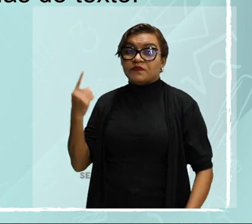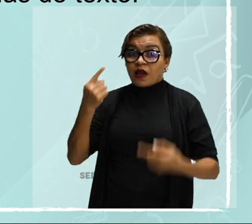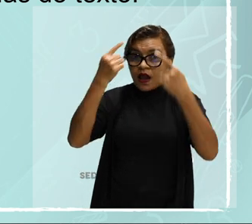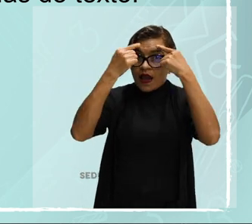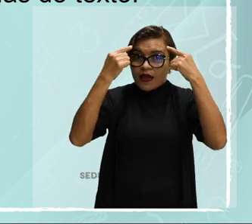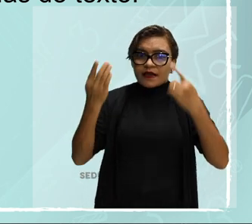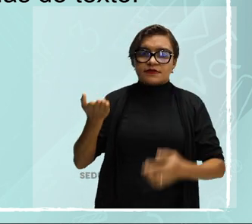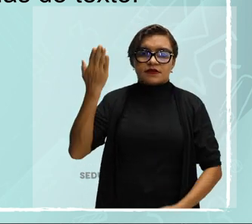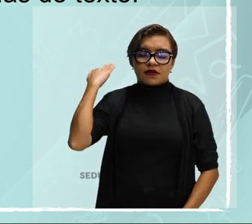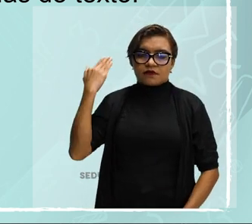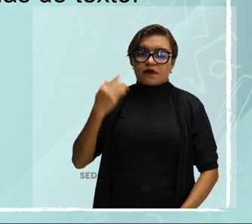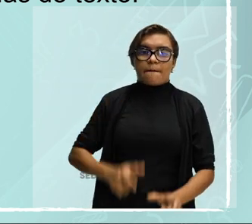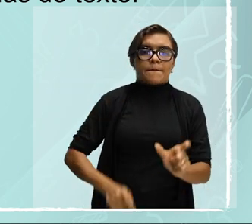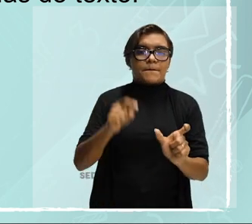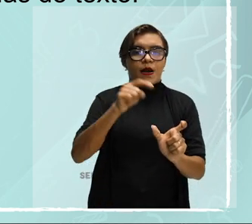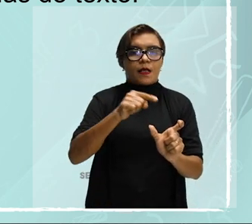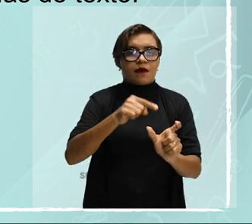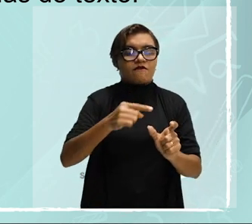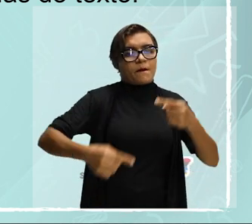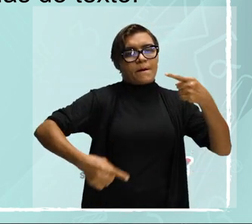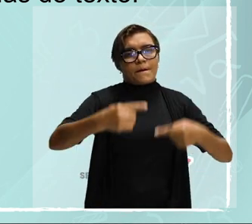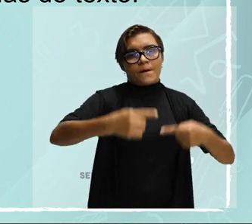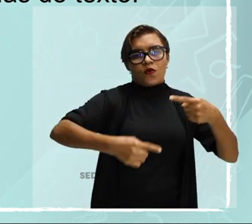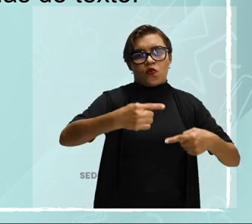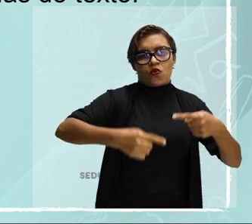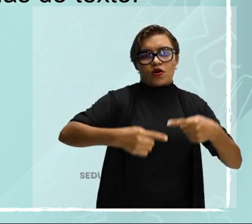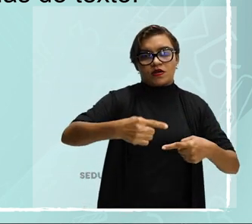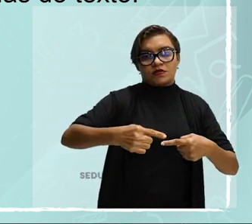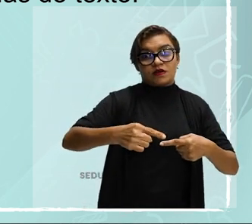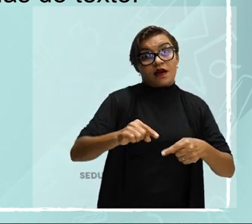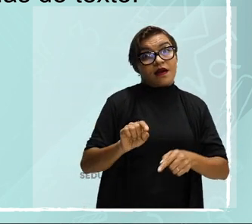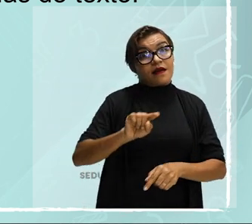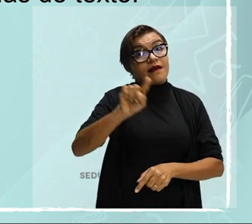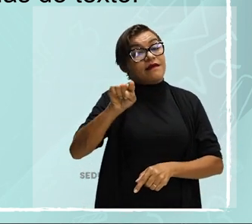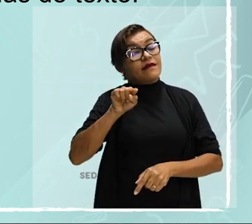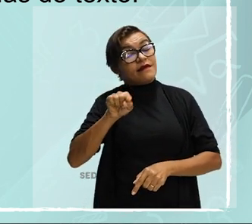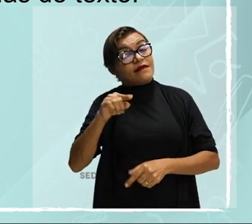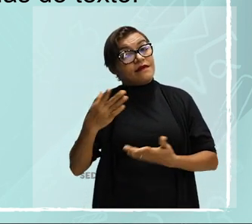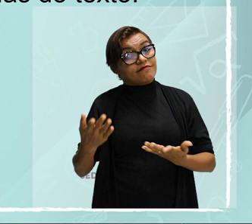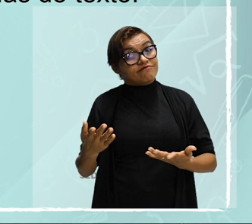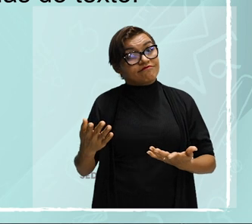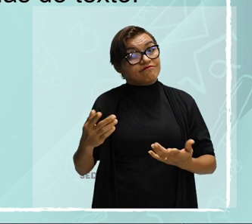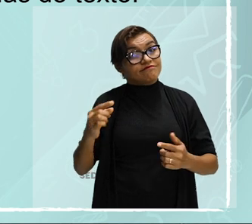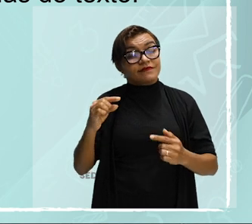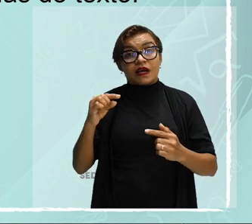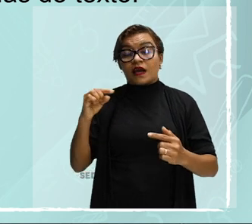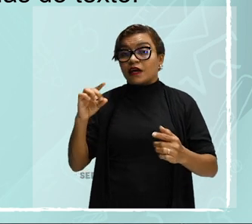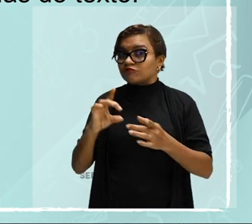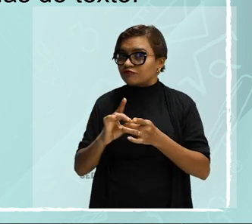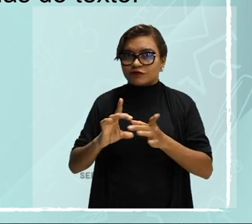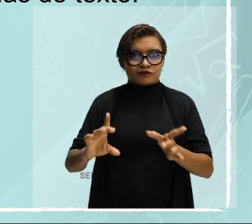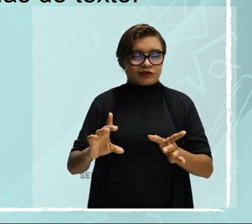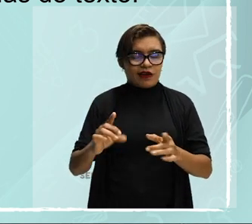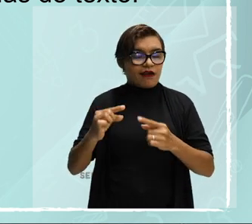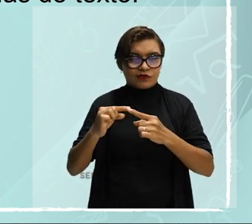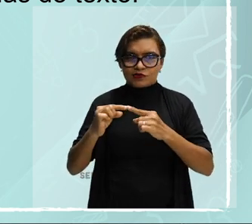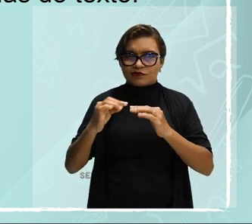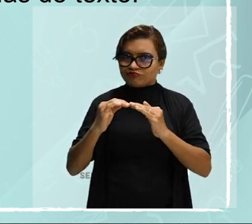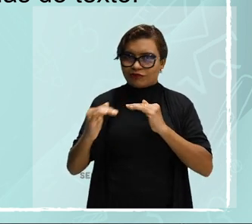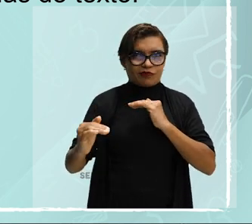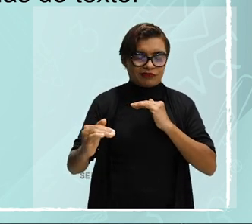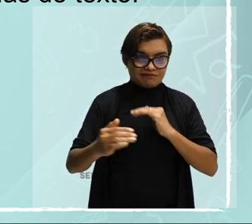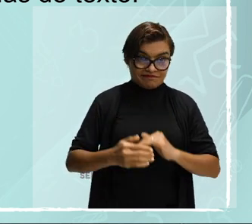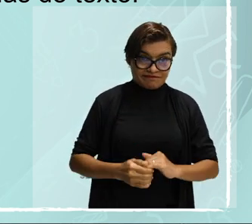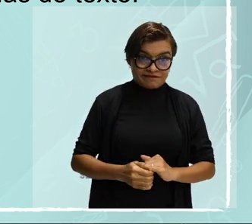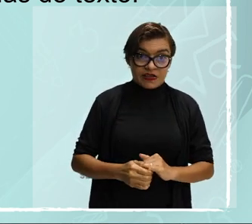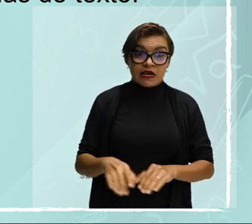política e, aí nós temos ali que completar, eram praticamente indissociáveis, pois se considerava que os indivíduos somente se